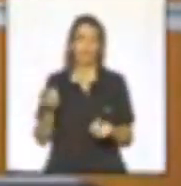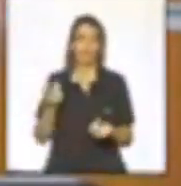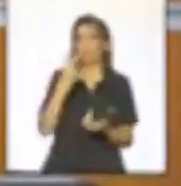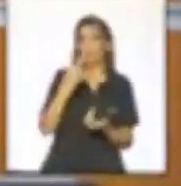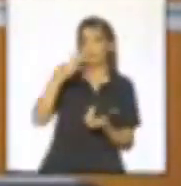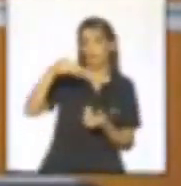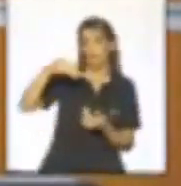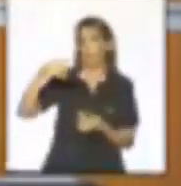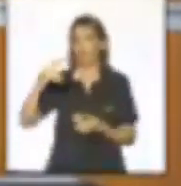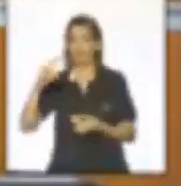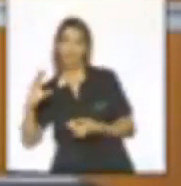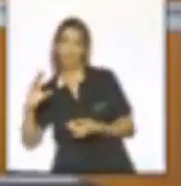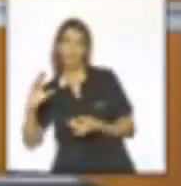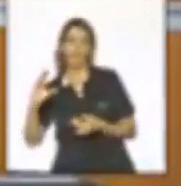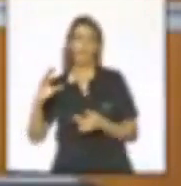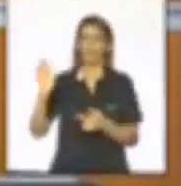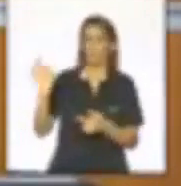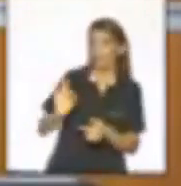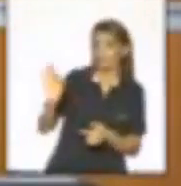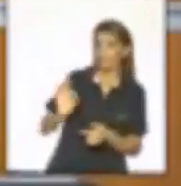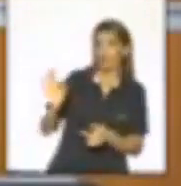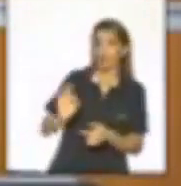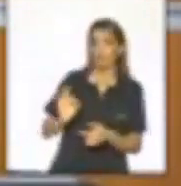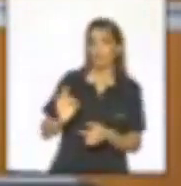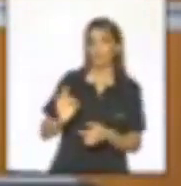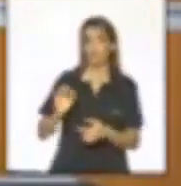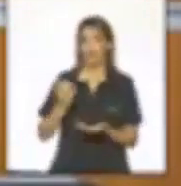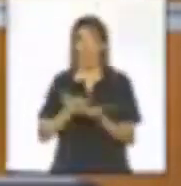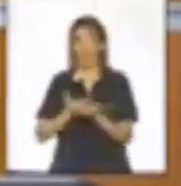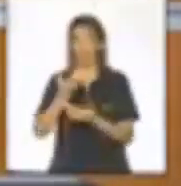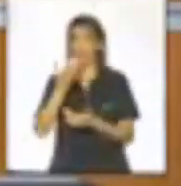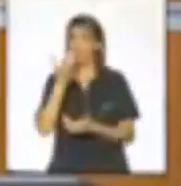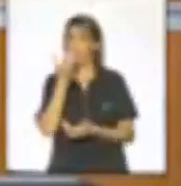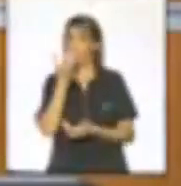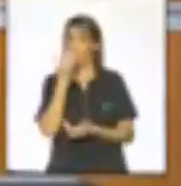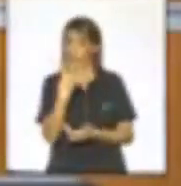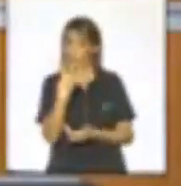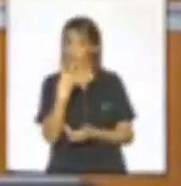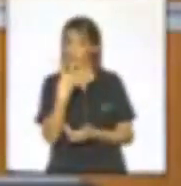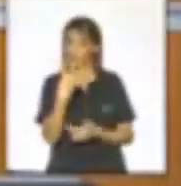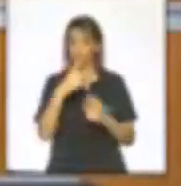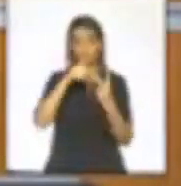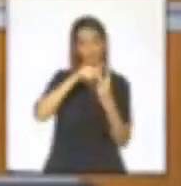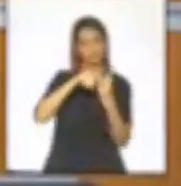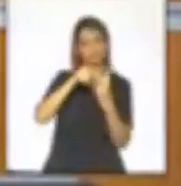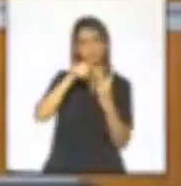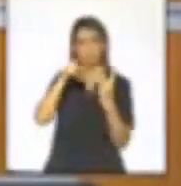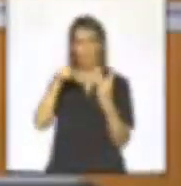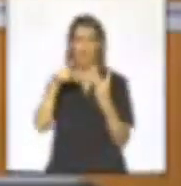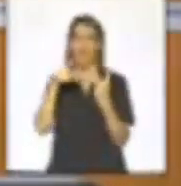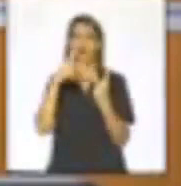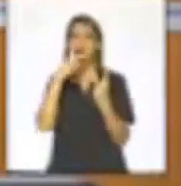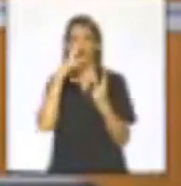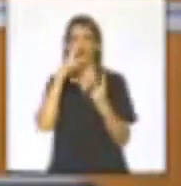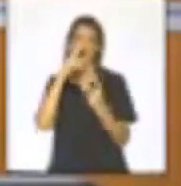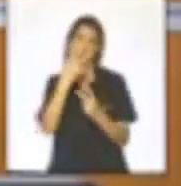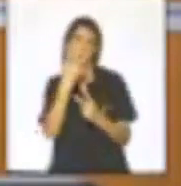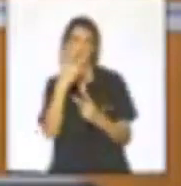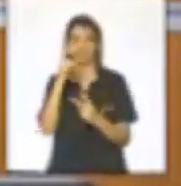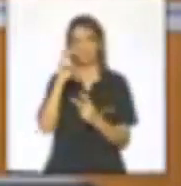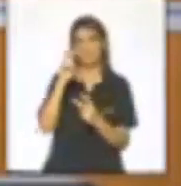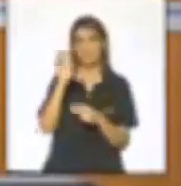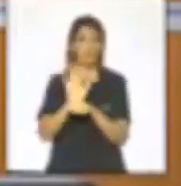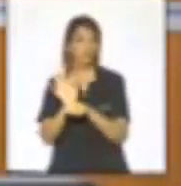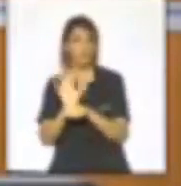MDC, porcentagem. Aula 4 é raiz quadrada. Se eu não me engano, são 4 ou 5 vídeos. Um